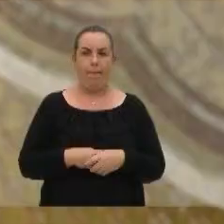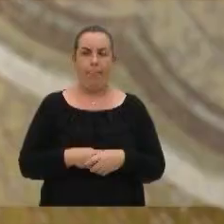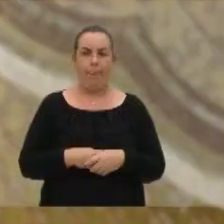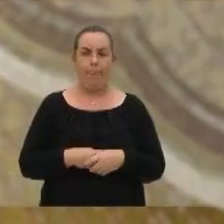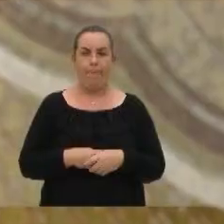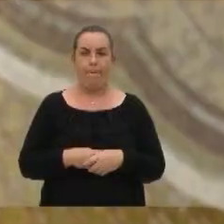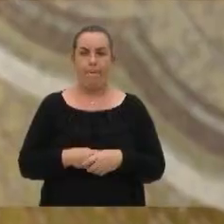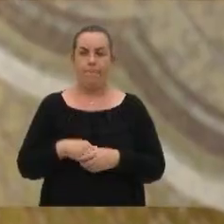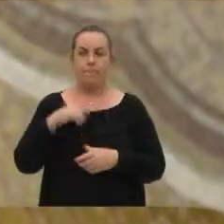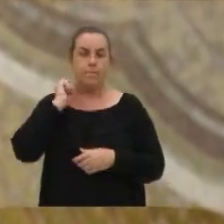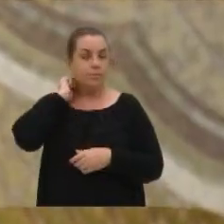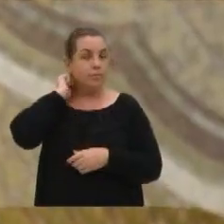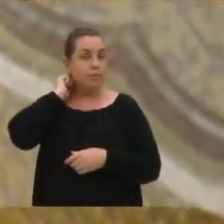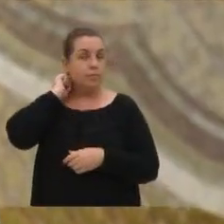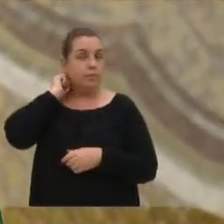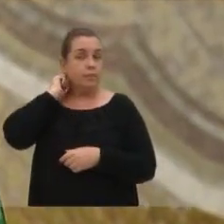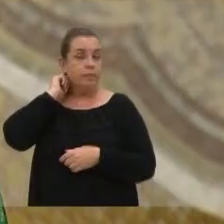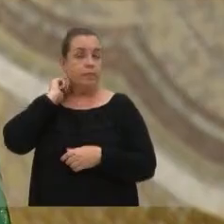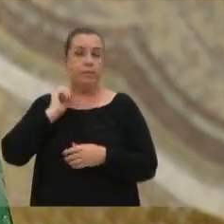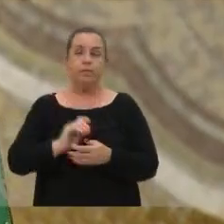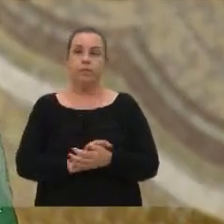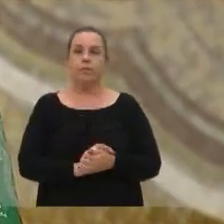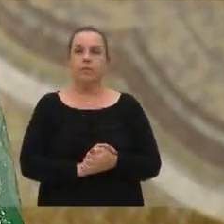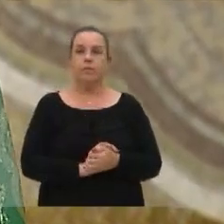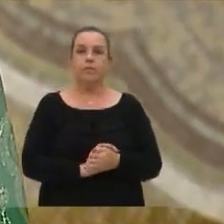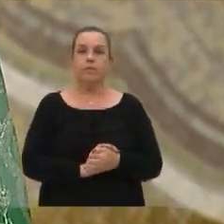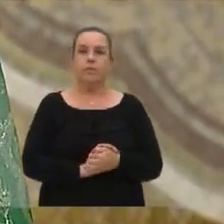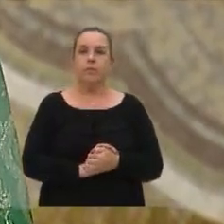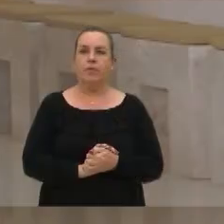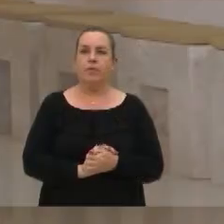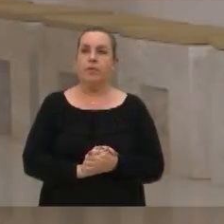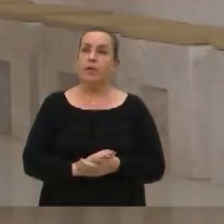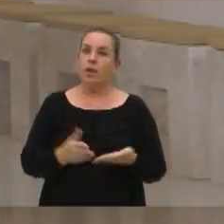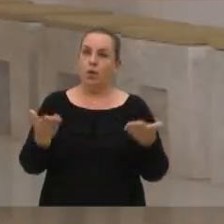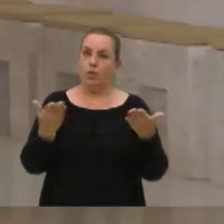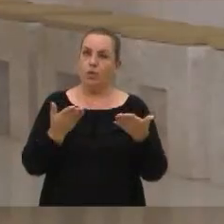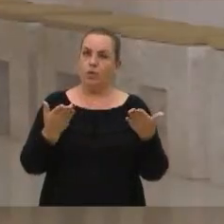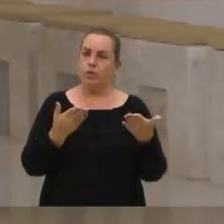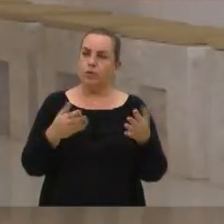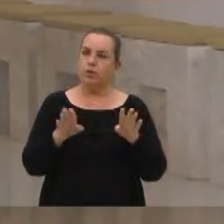Hoje também se celebra São Lucas, evangelista, o médico.